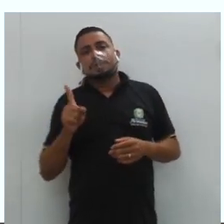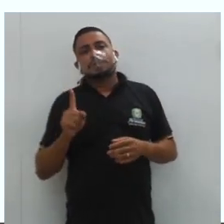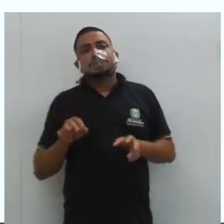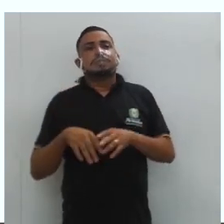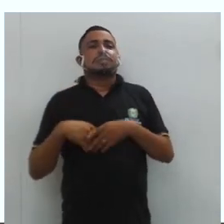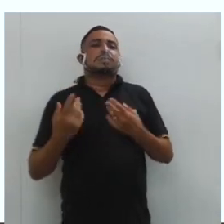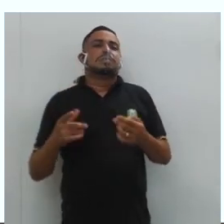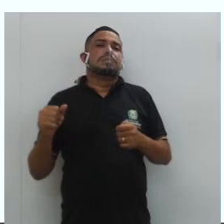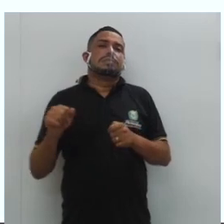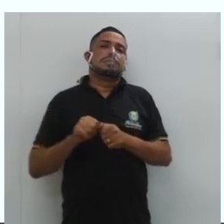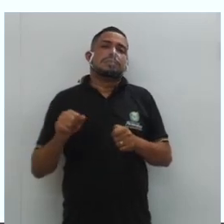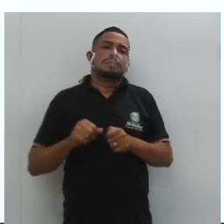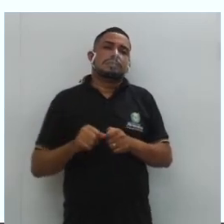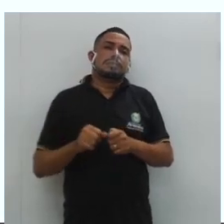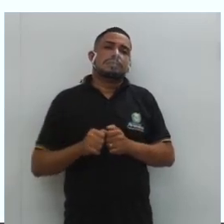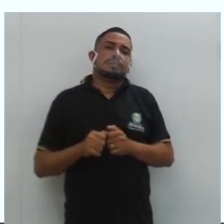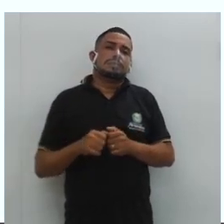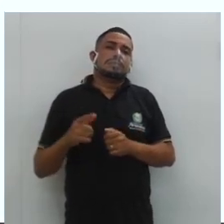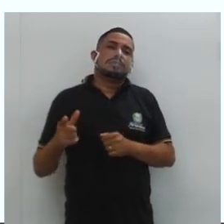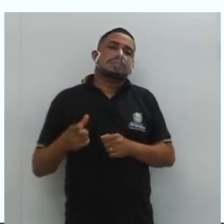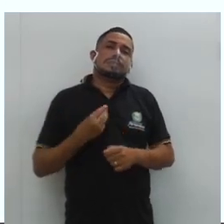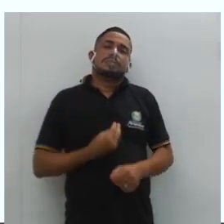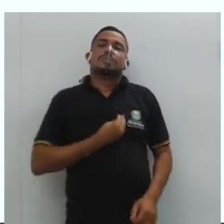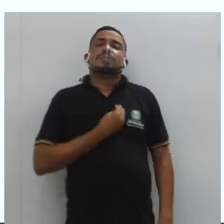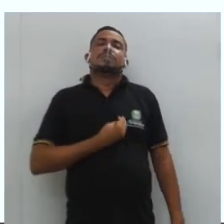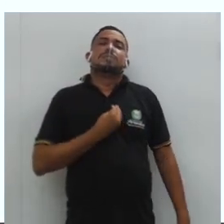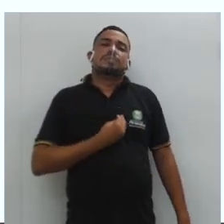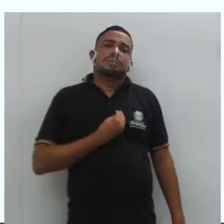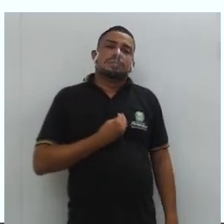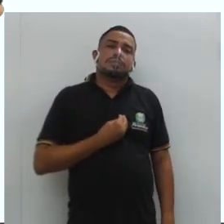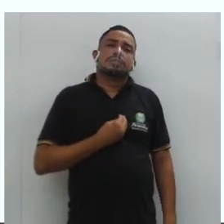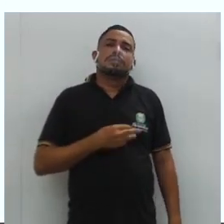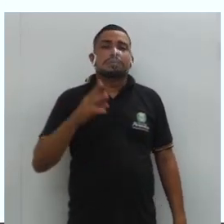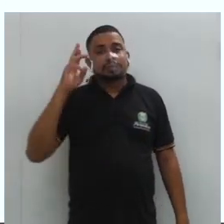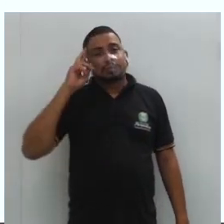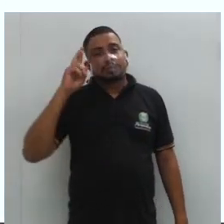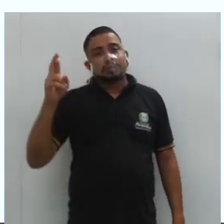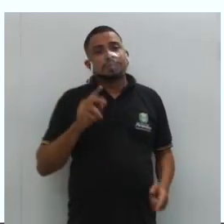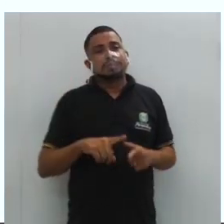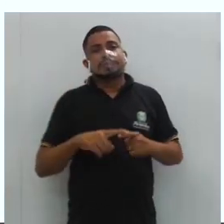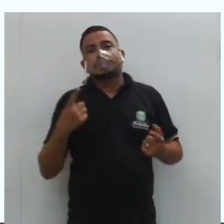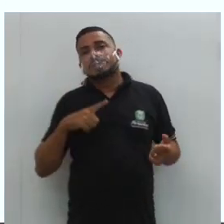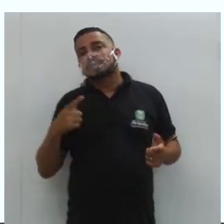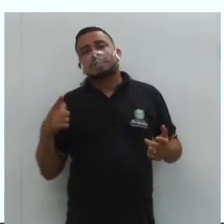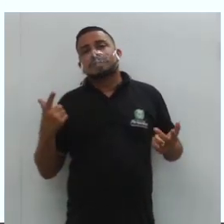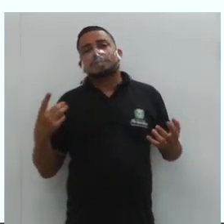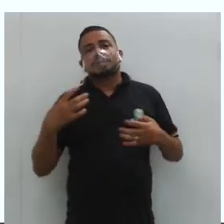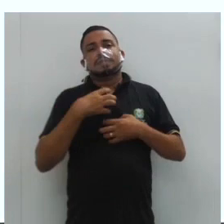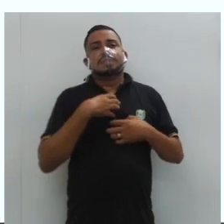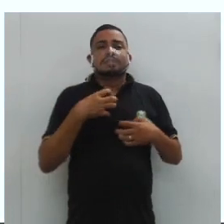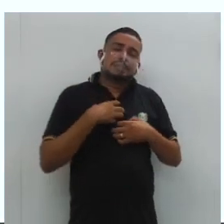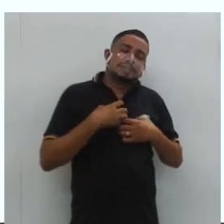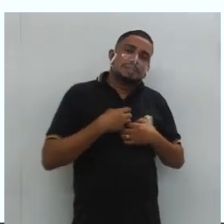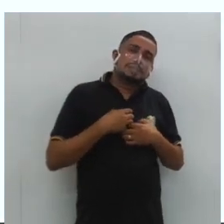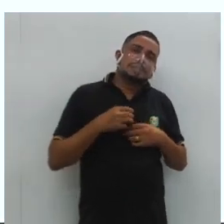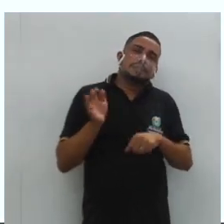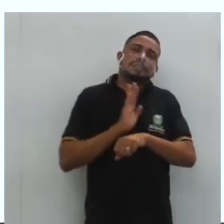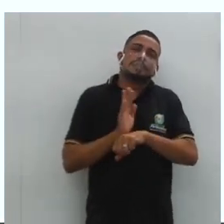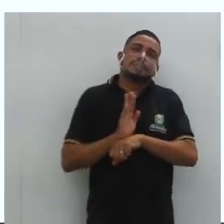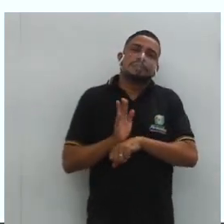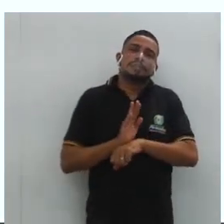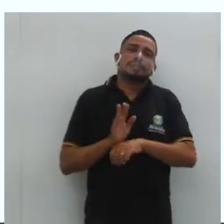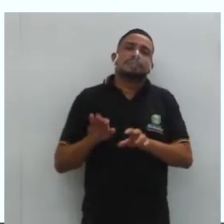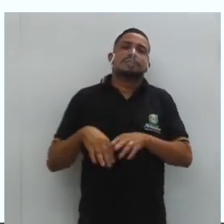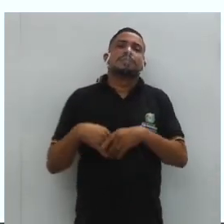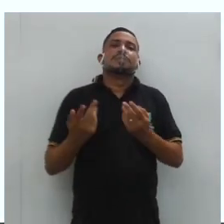tinha morrido ou não. Fez uma cena, né, que ela estava viva, o diretor contou, mas que não tinha muito sentido para